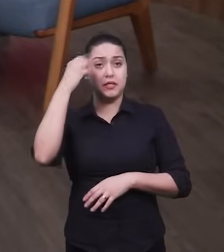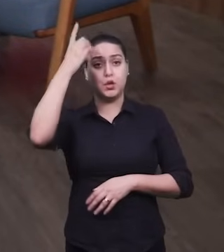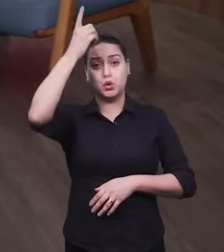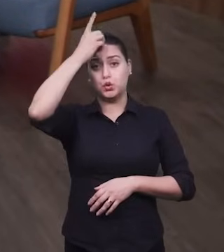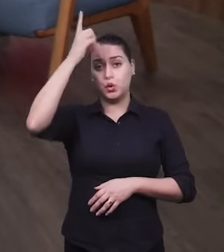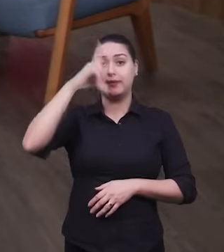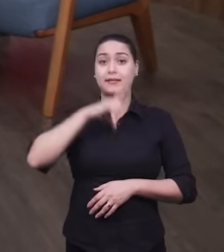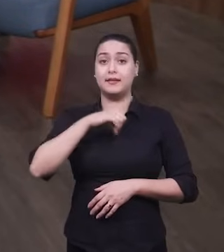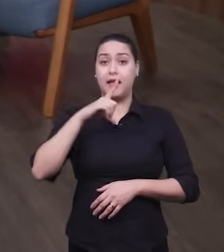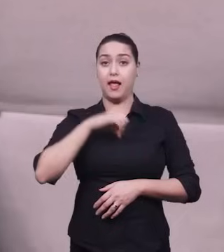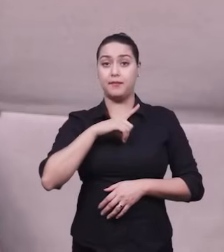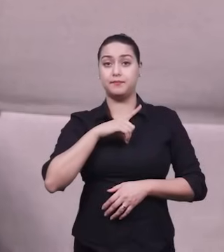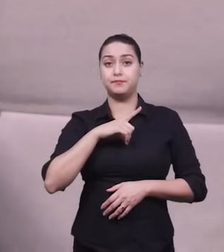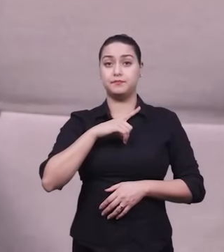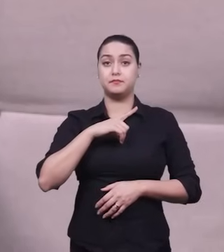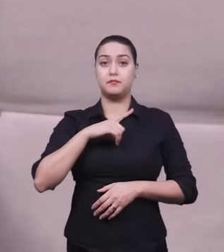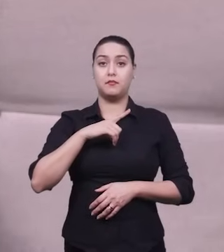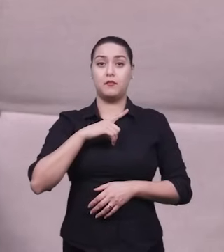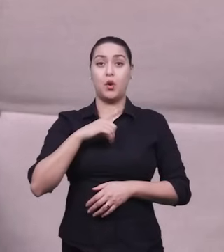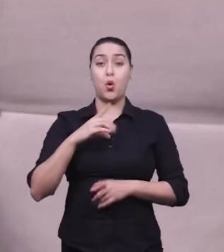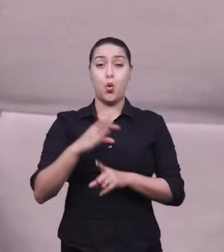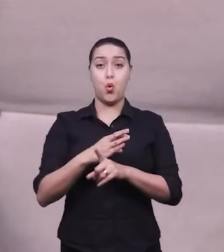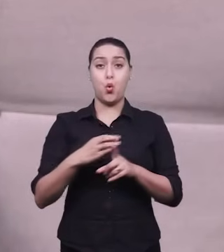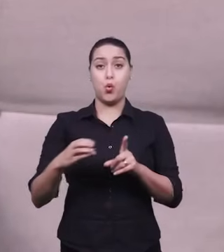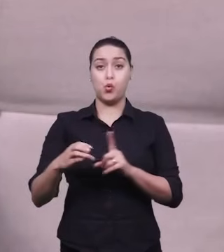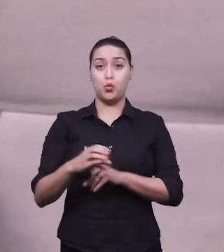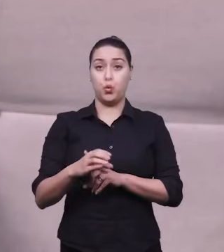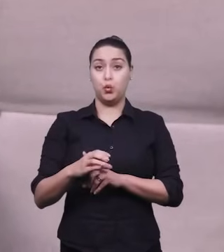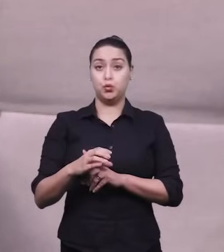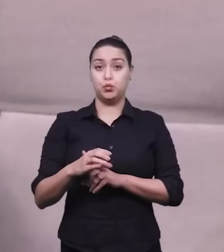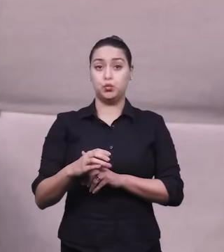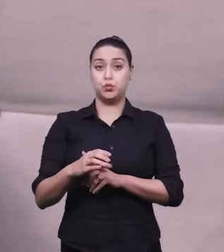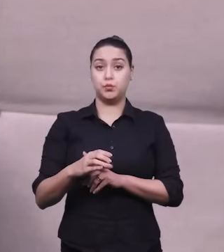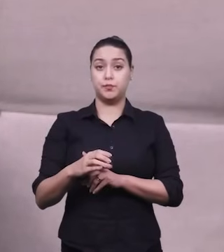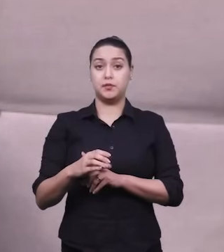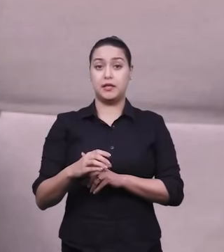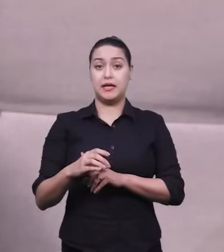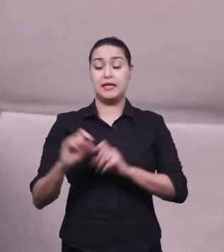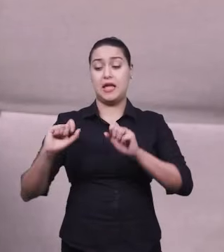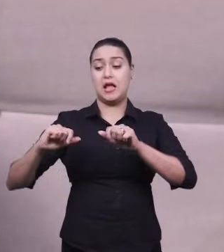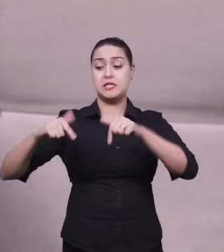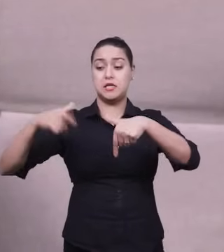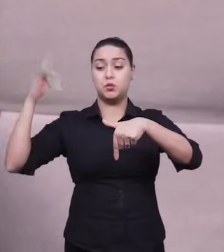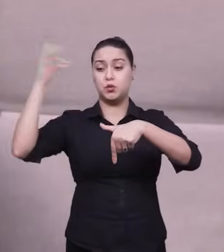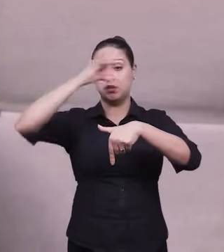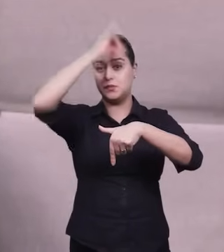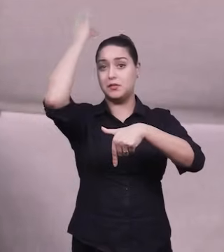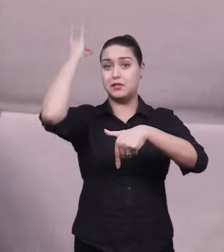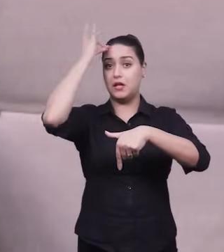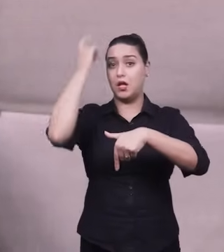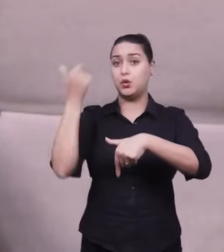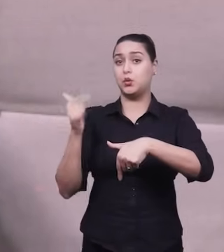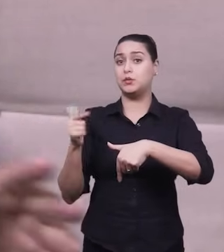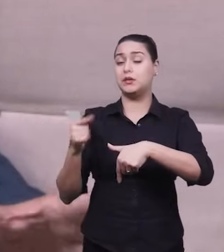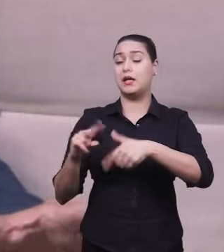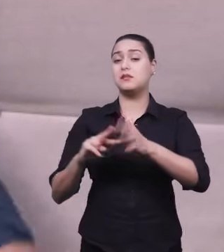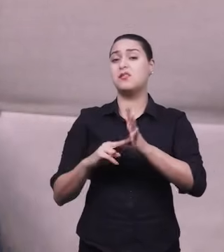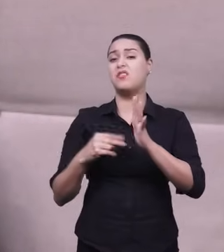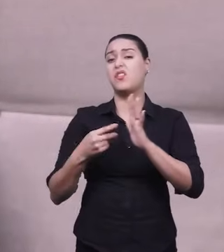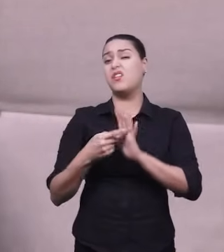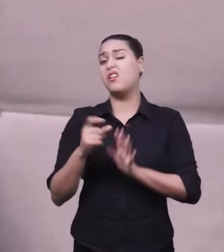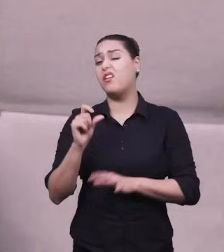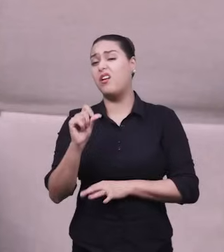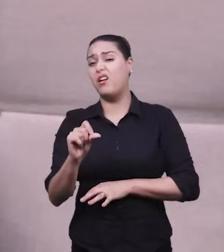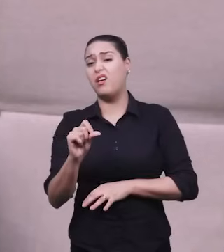dons espirituais. Um culto sem a manifestação dos dons espirituais é como um jardim